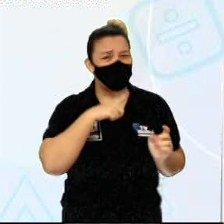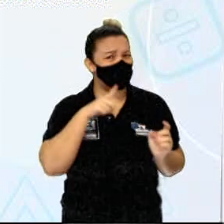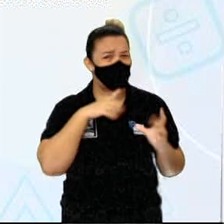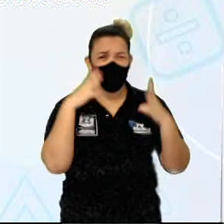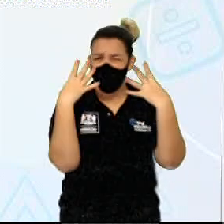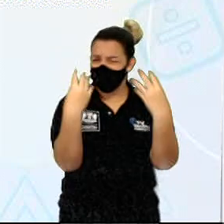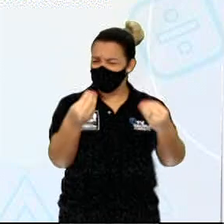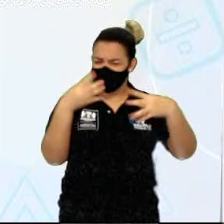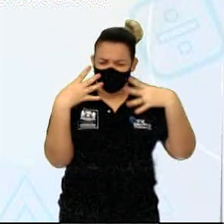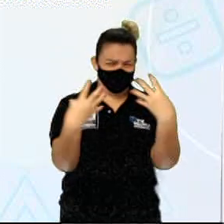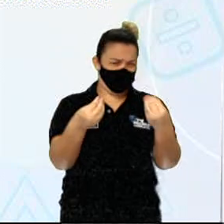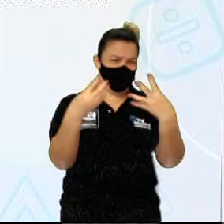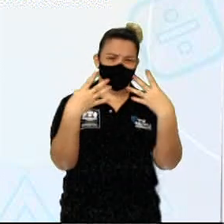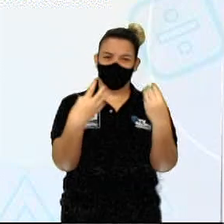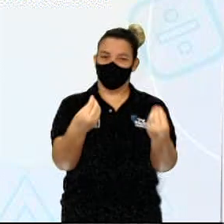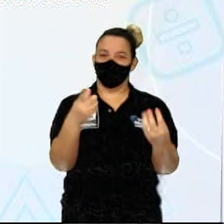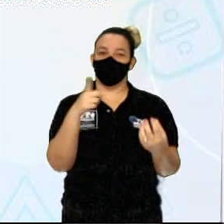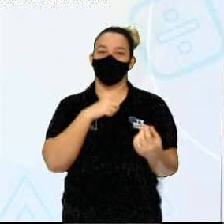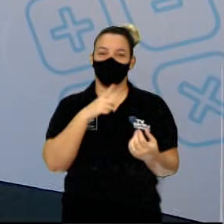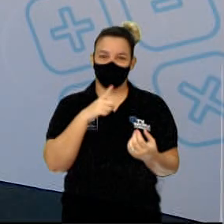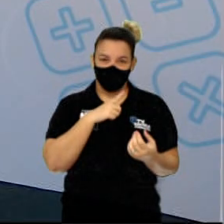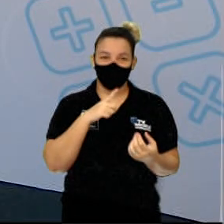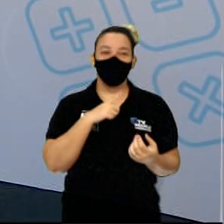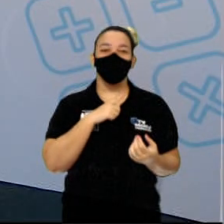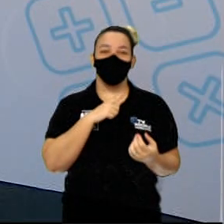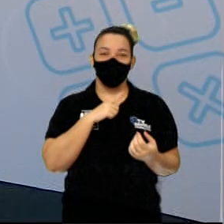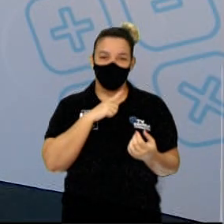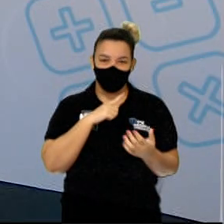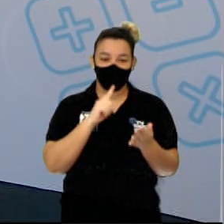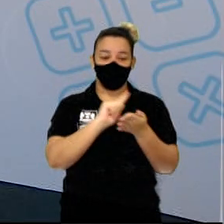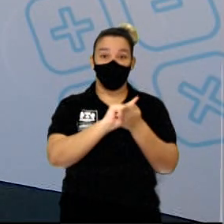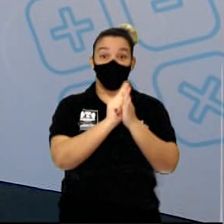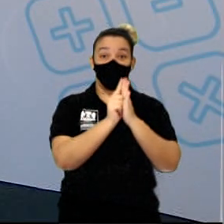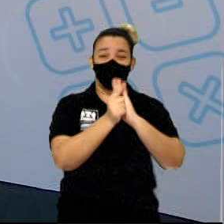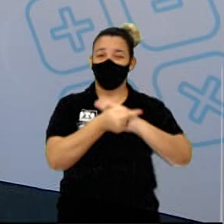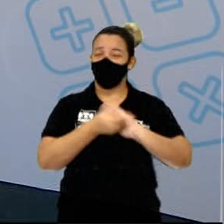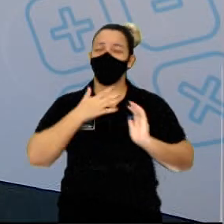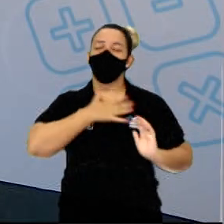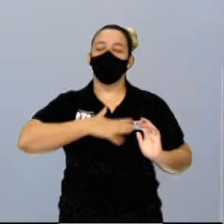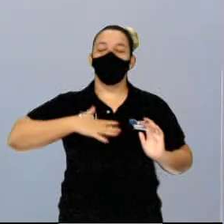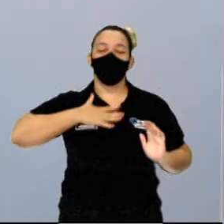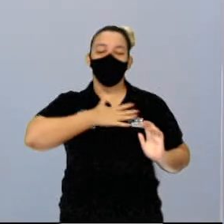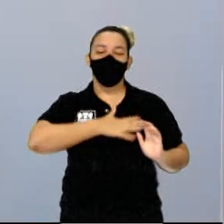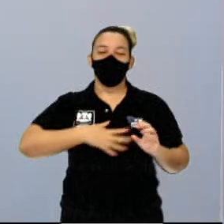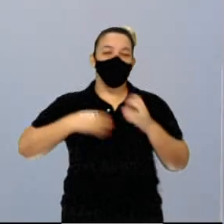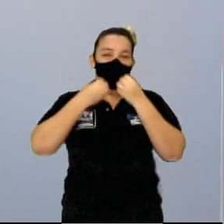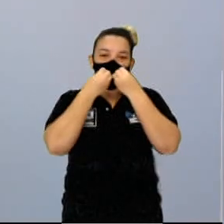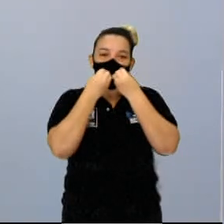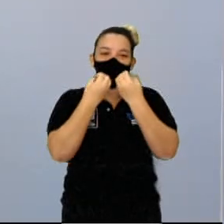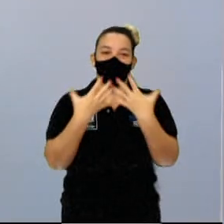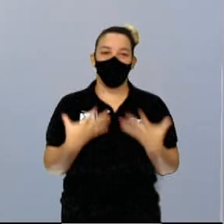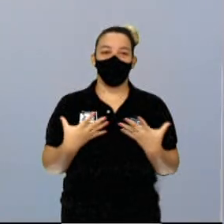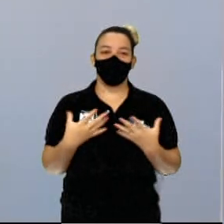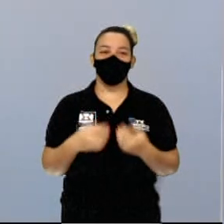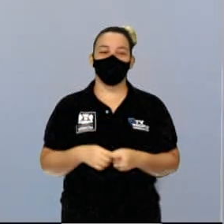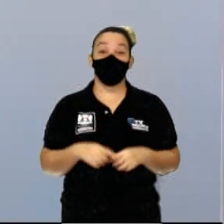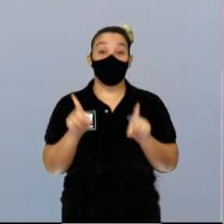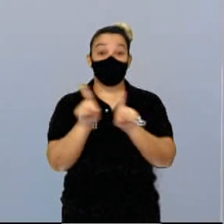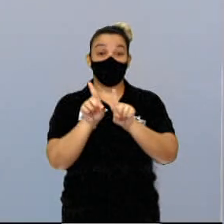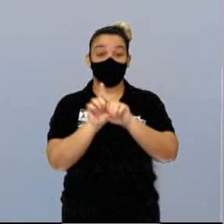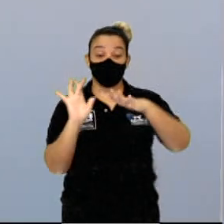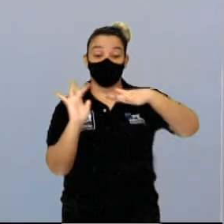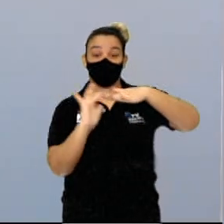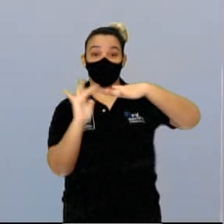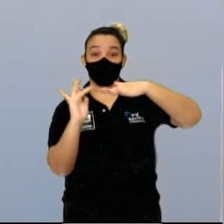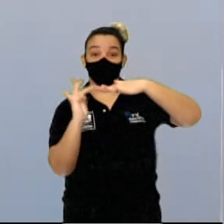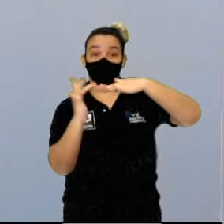de fábulas, tá? Assim, porque é um gênero realmente agradável e muito rico, né? Redes